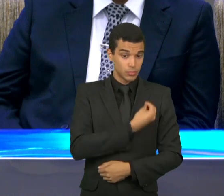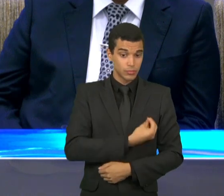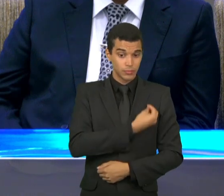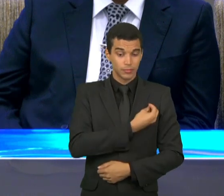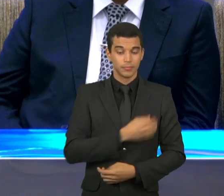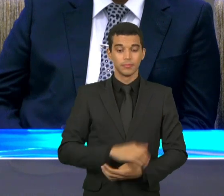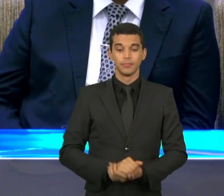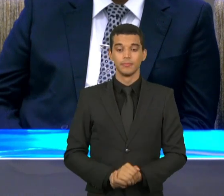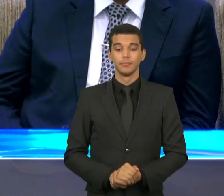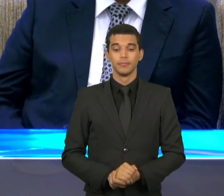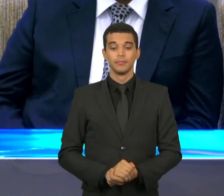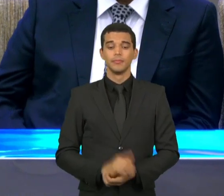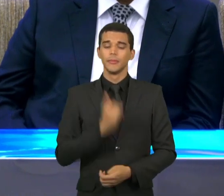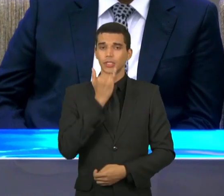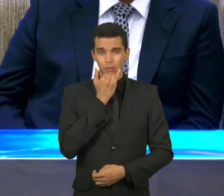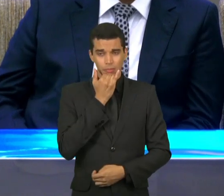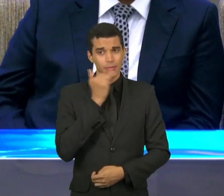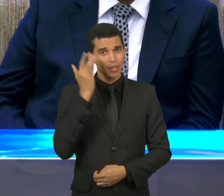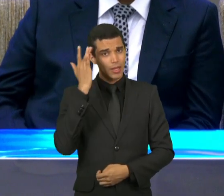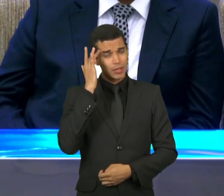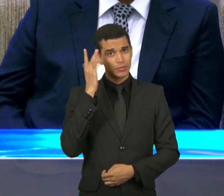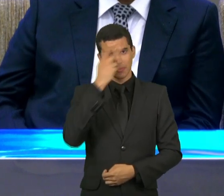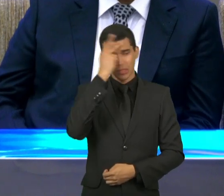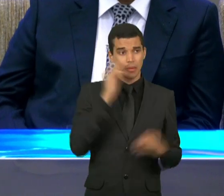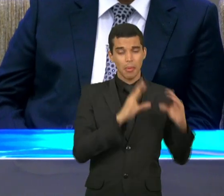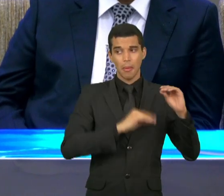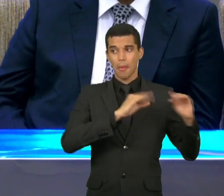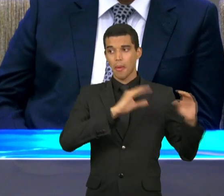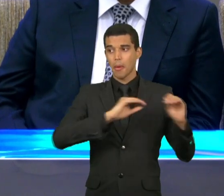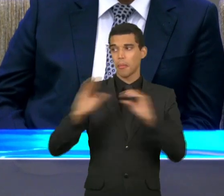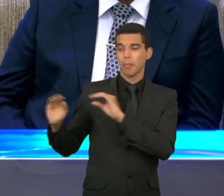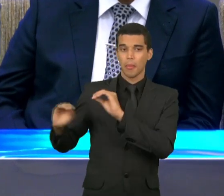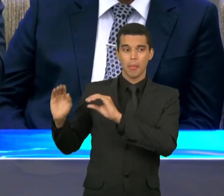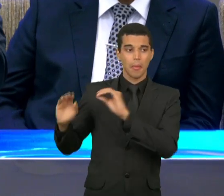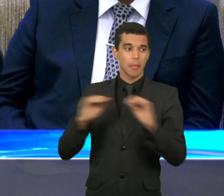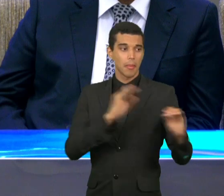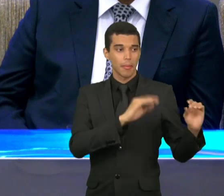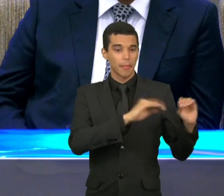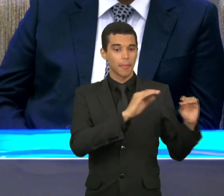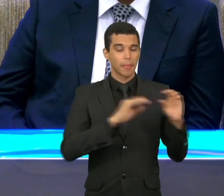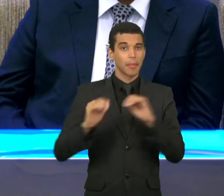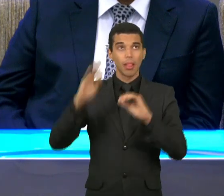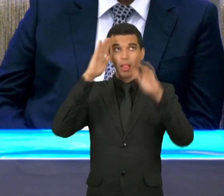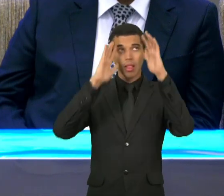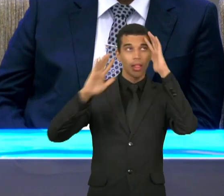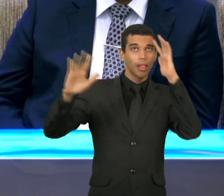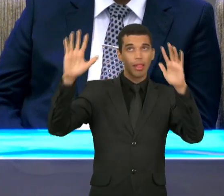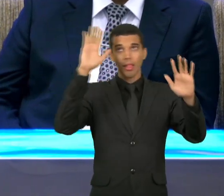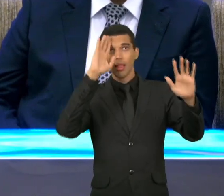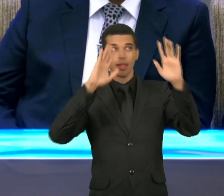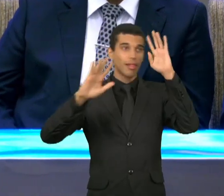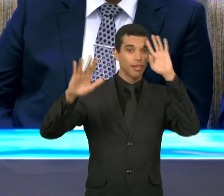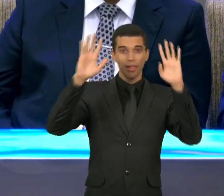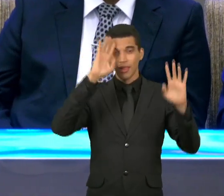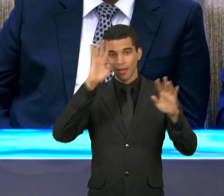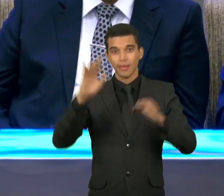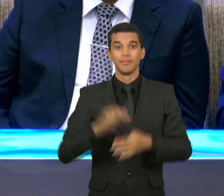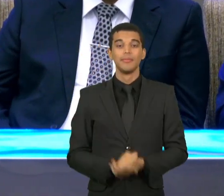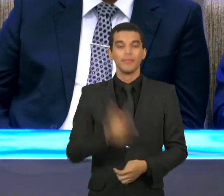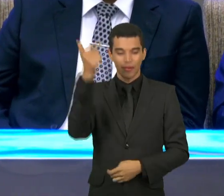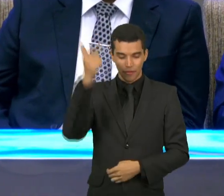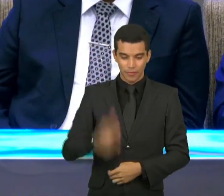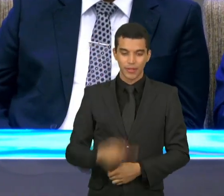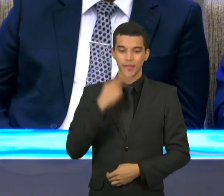Me desculpe, mas eu acho que tem gente conversando e tem gente que está distraída e não entendeu. Eu vou dizer de